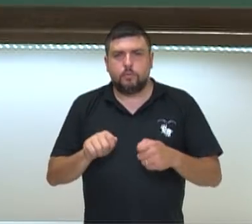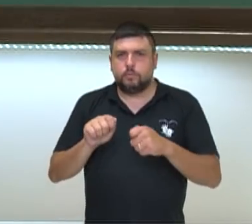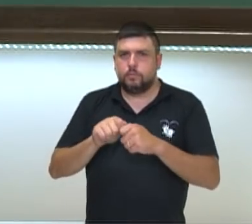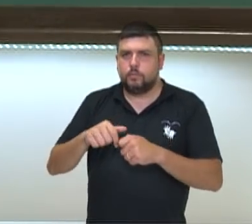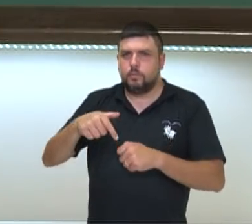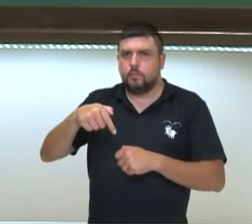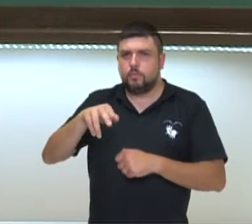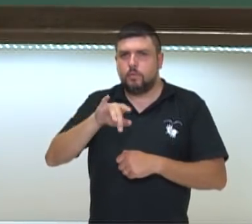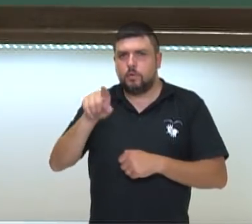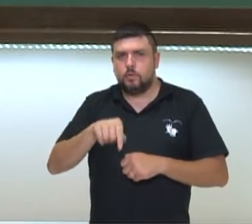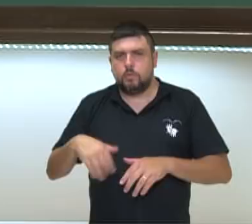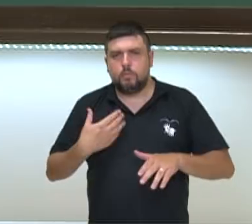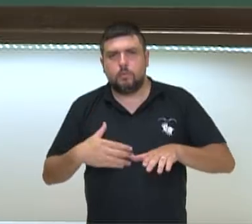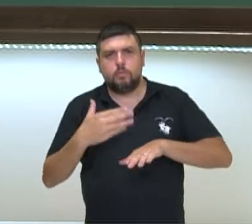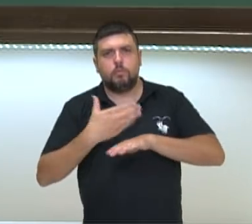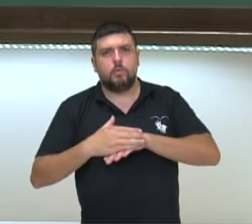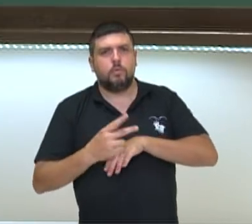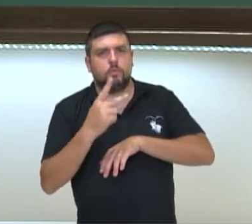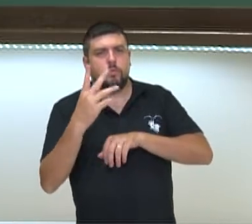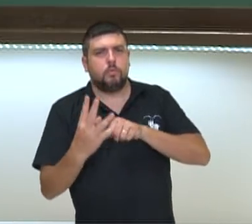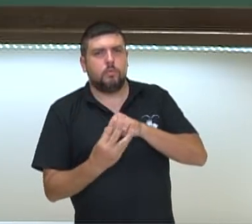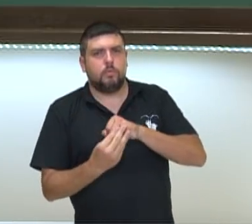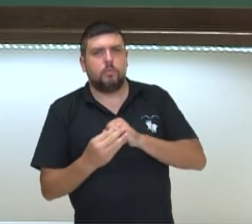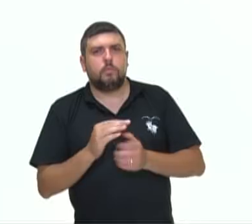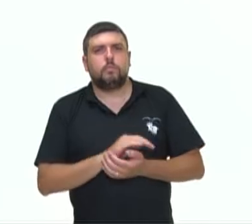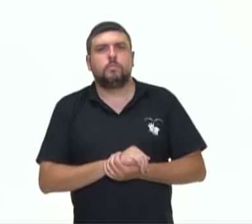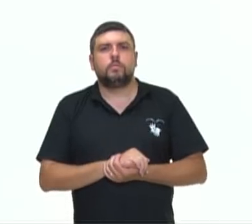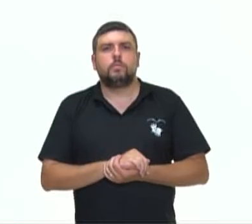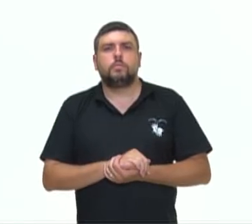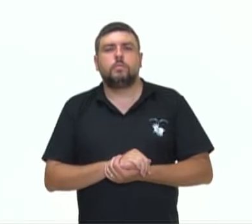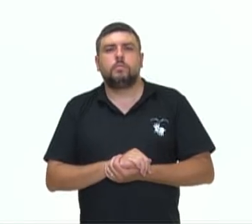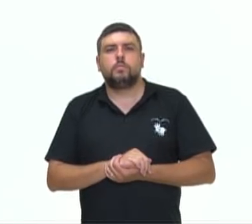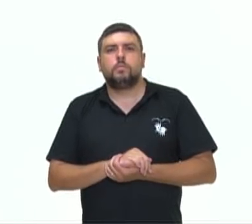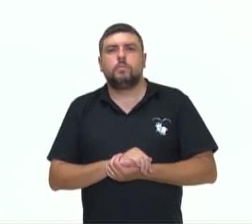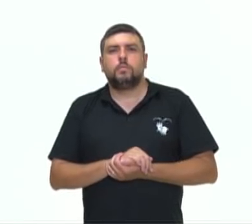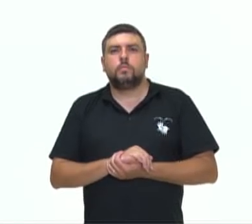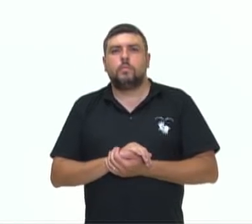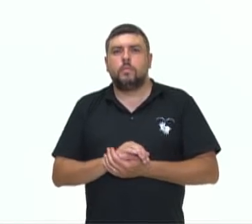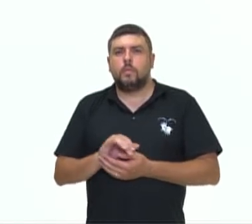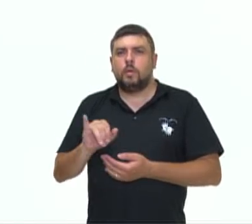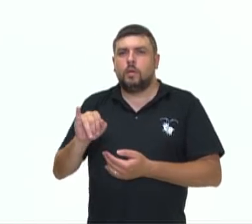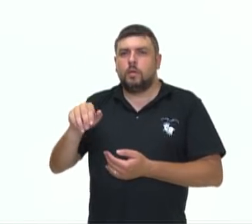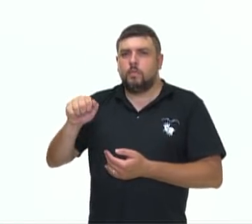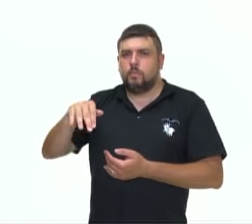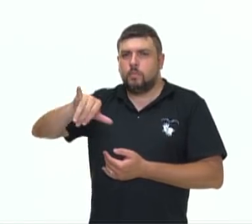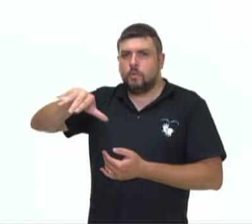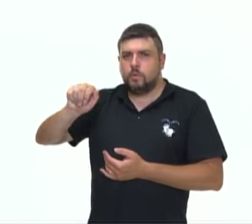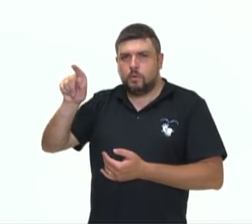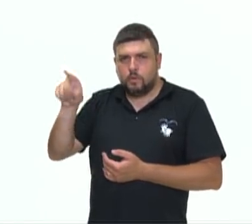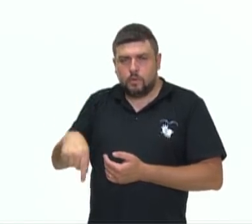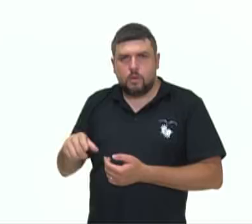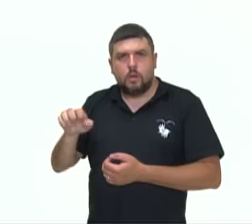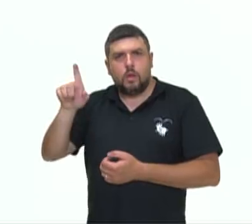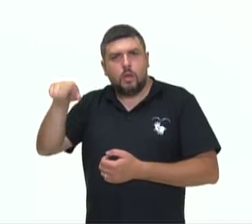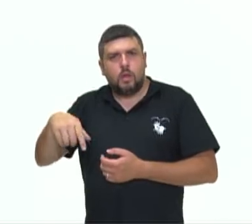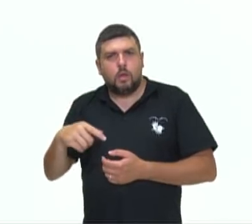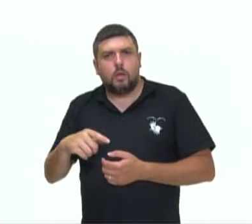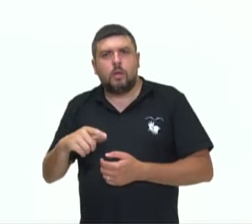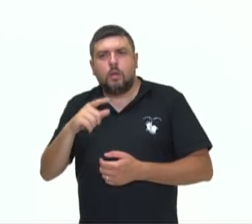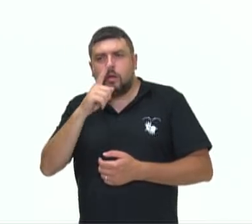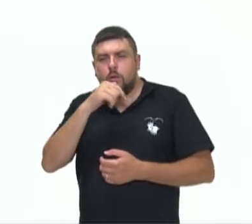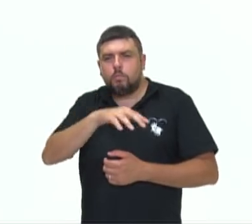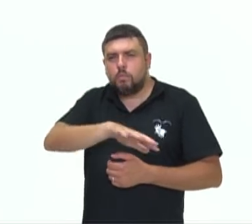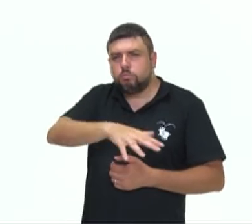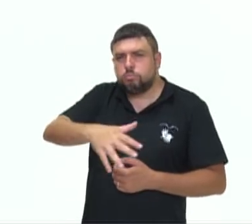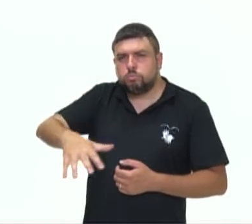para testar o seu conhecimento. A Iemanjá é a rainha do mar, é um dos orixás mais conhecidos no Brasil,